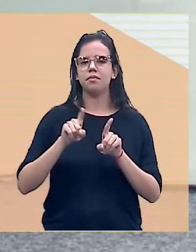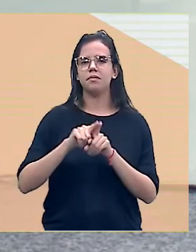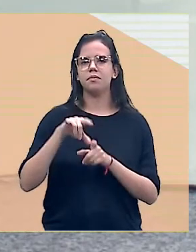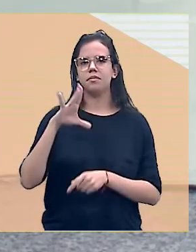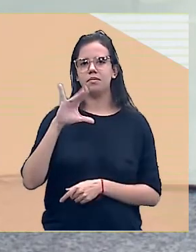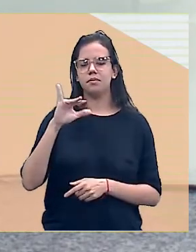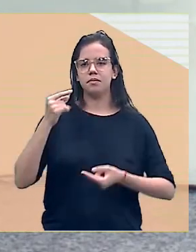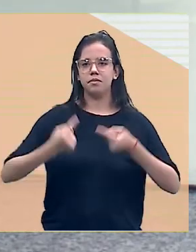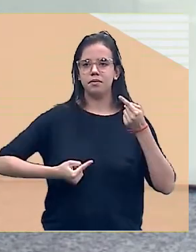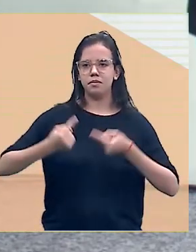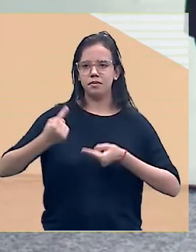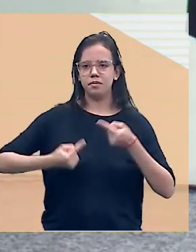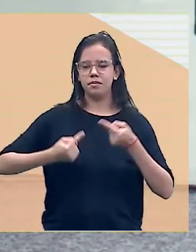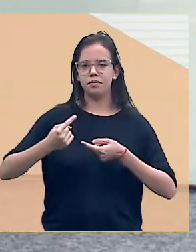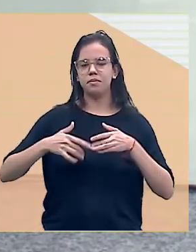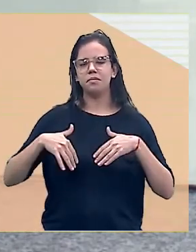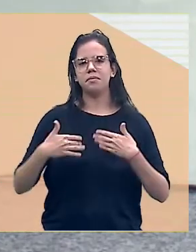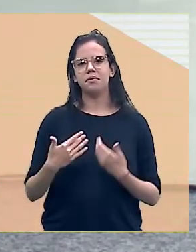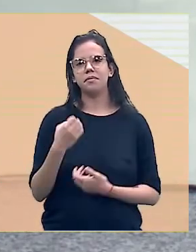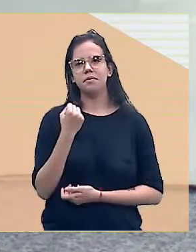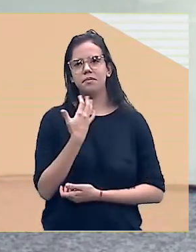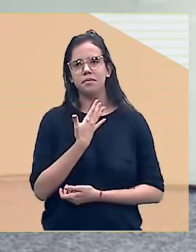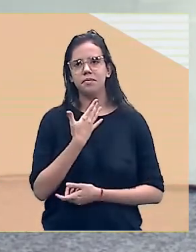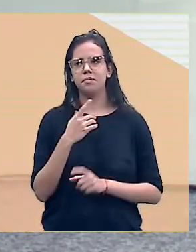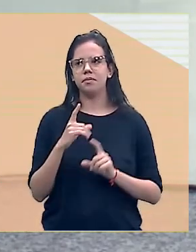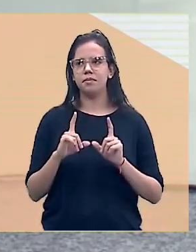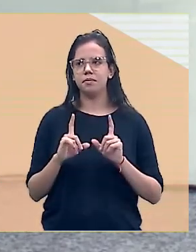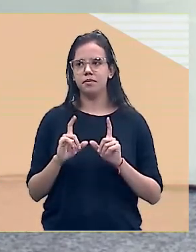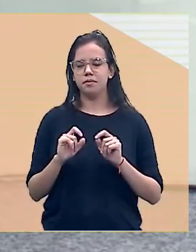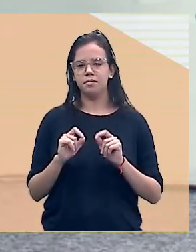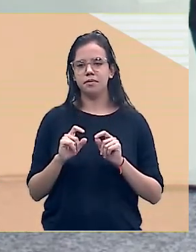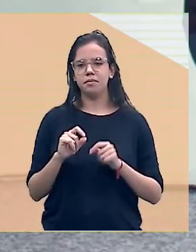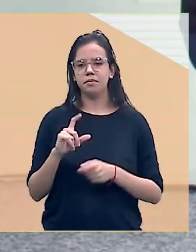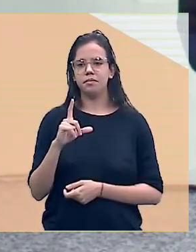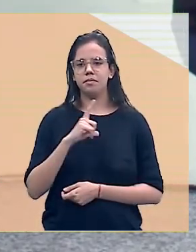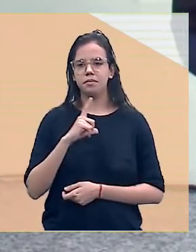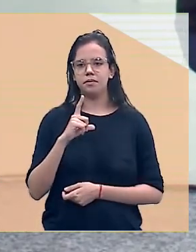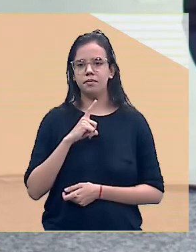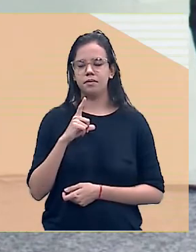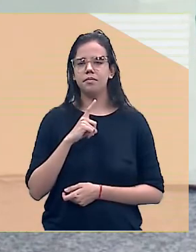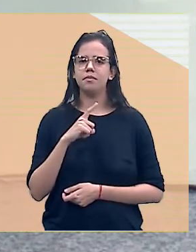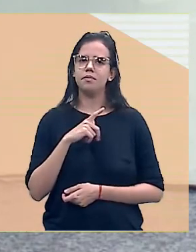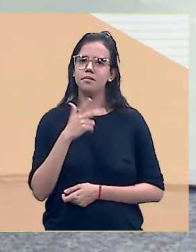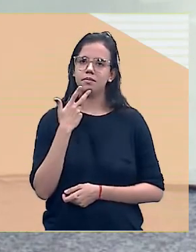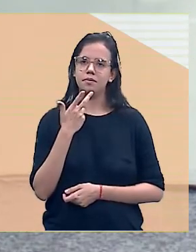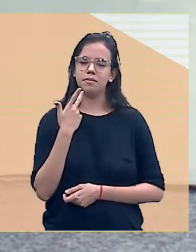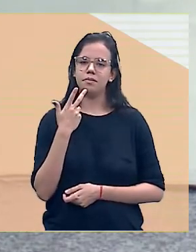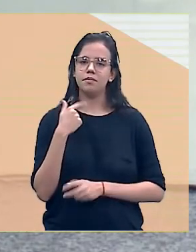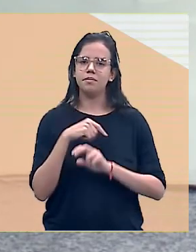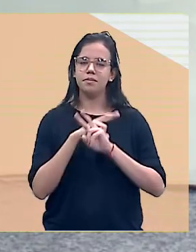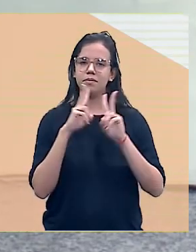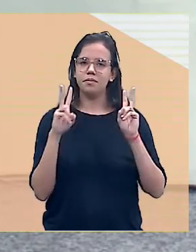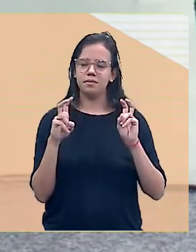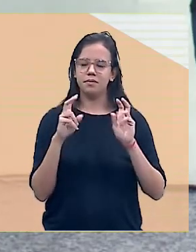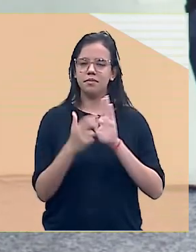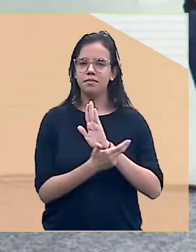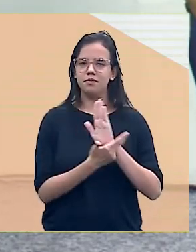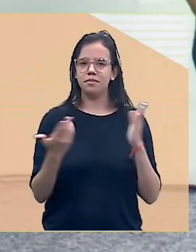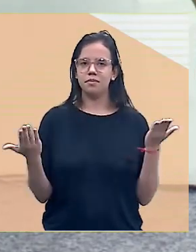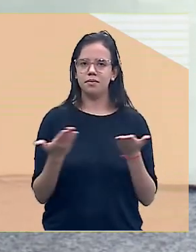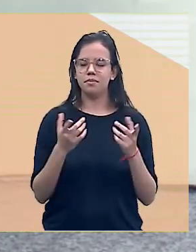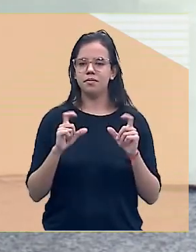cientista política então muito bacana Aí tá certo você ter mencionado Tá certo A Lilia